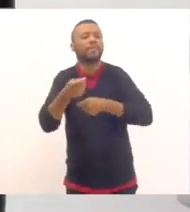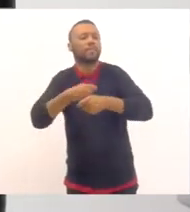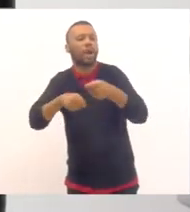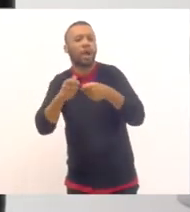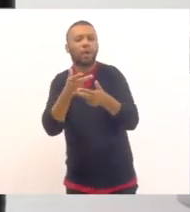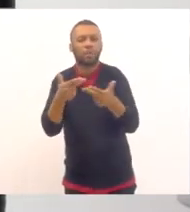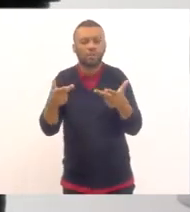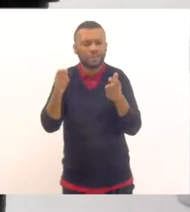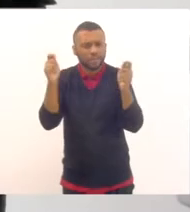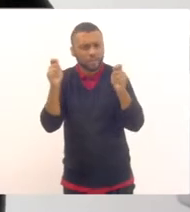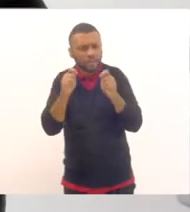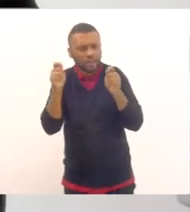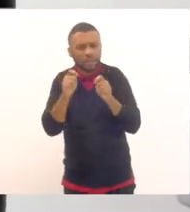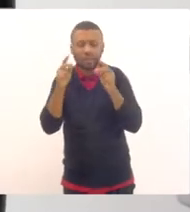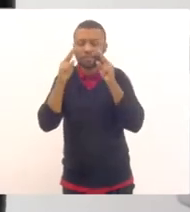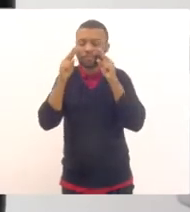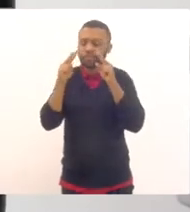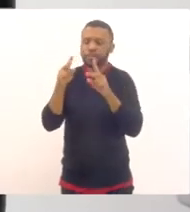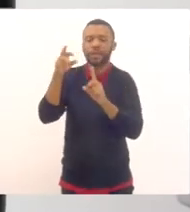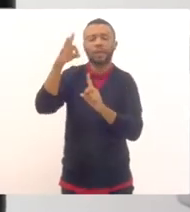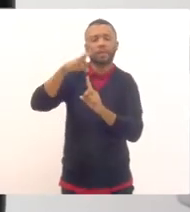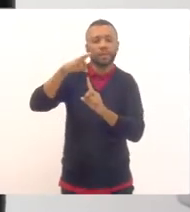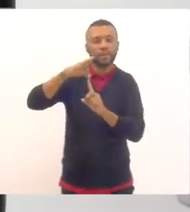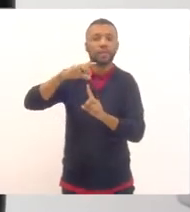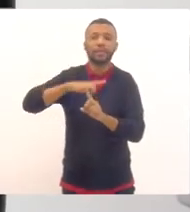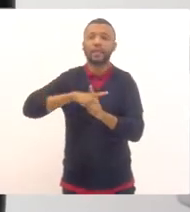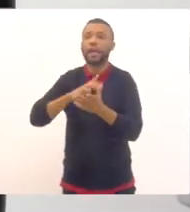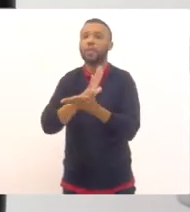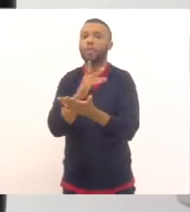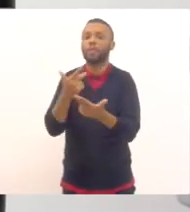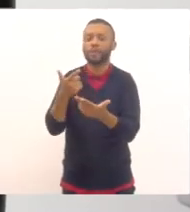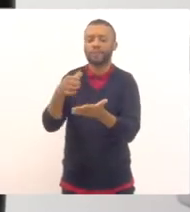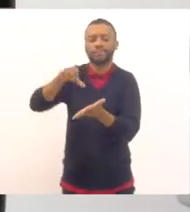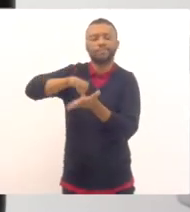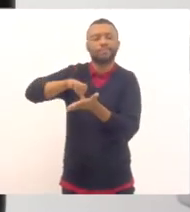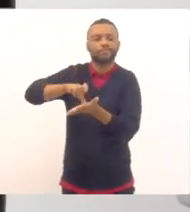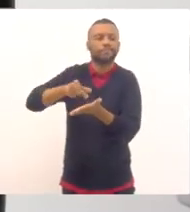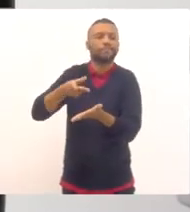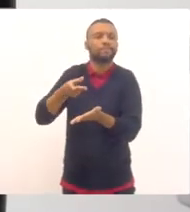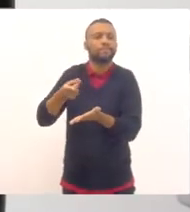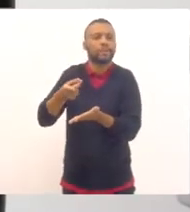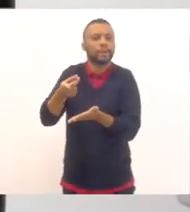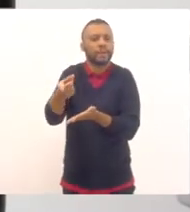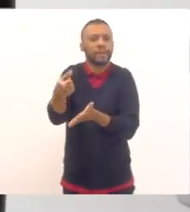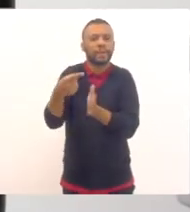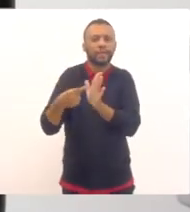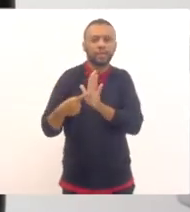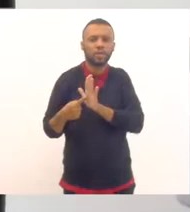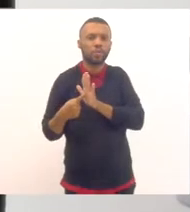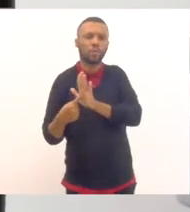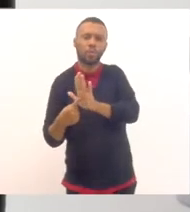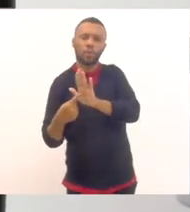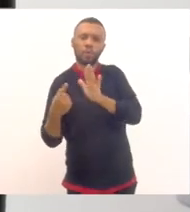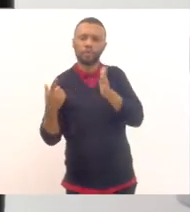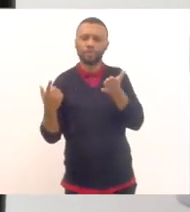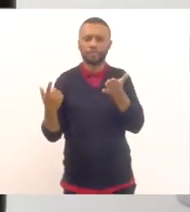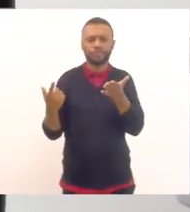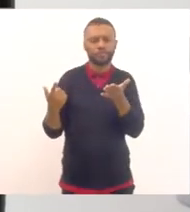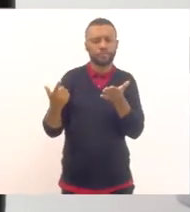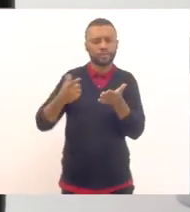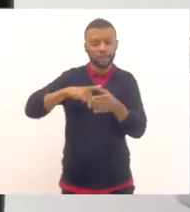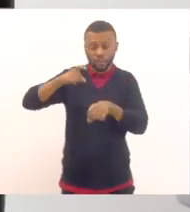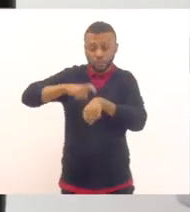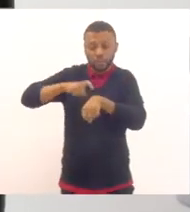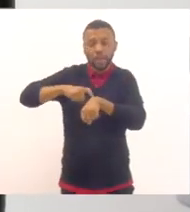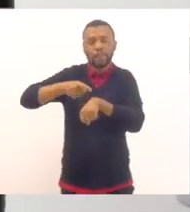levando em conta essas Estações fisicamente e ter alguma coisa assim que fosse mais ostensiva e Oi Vanessa